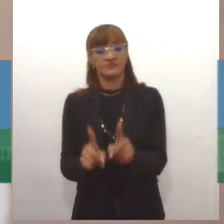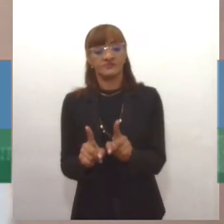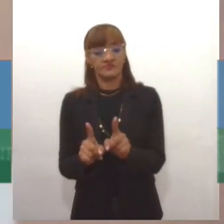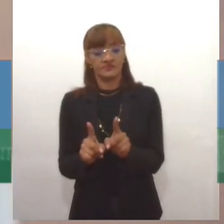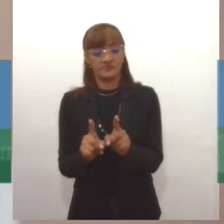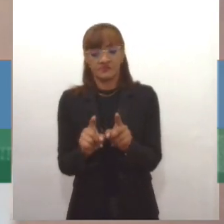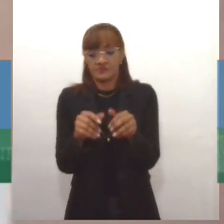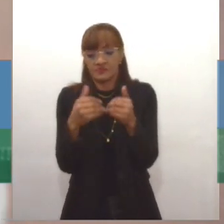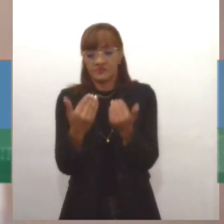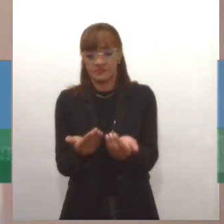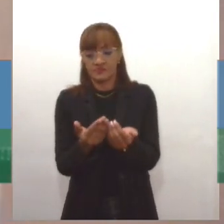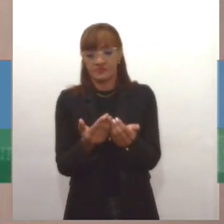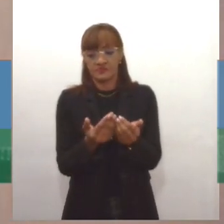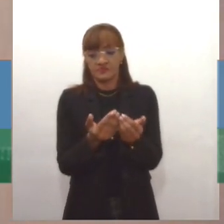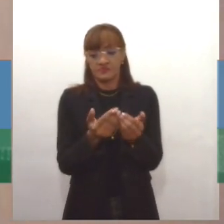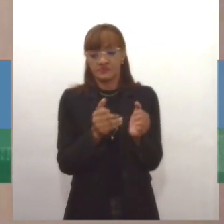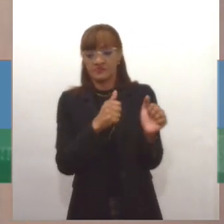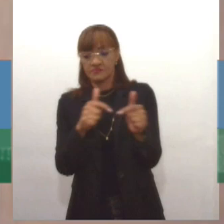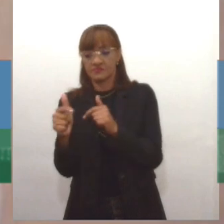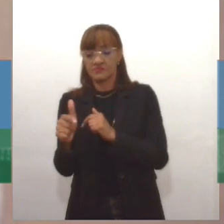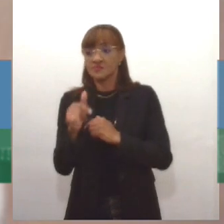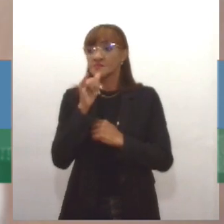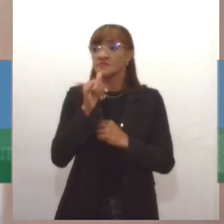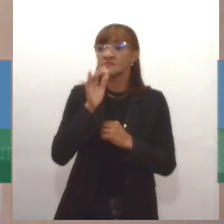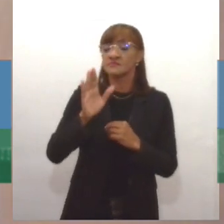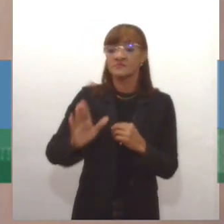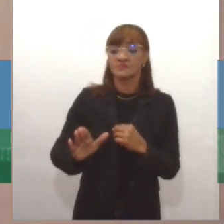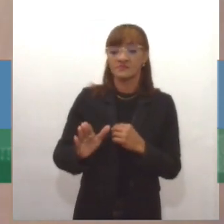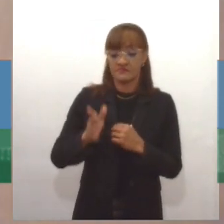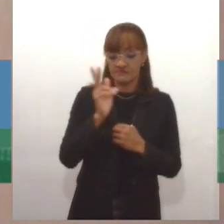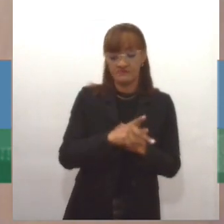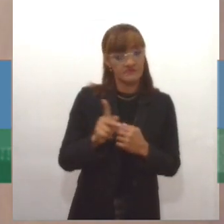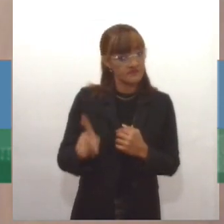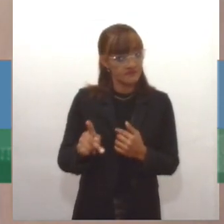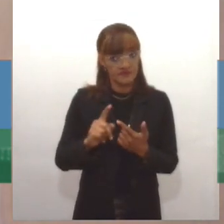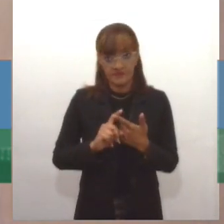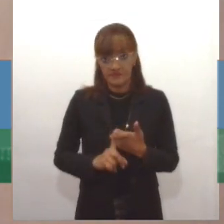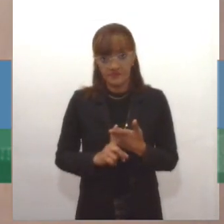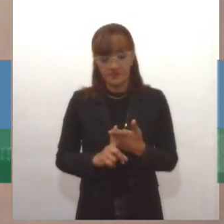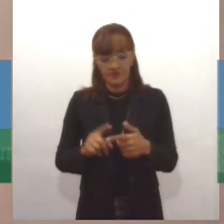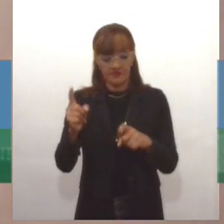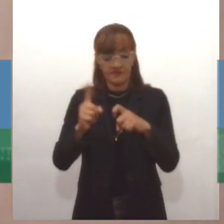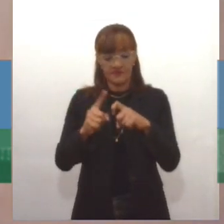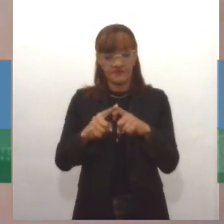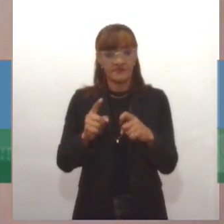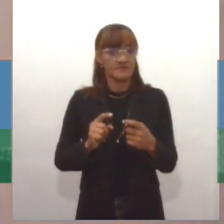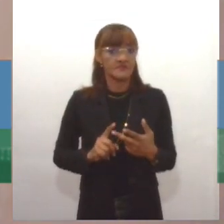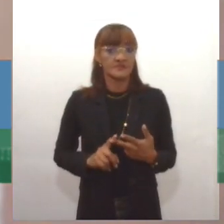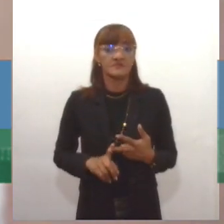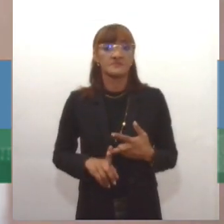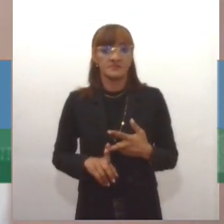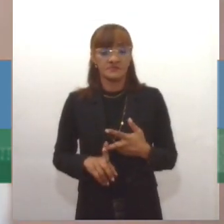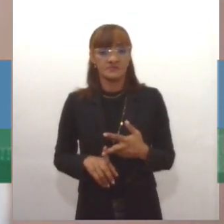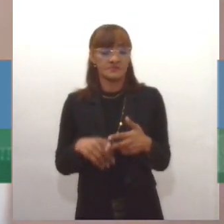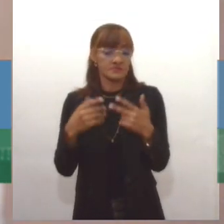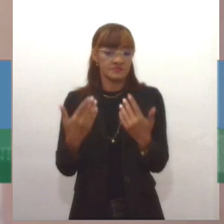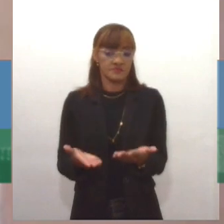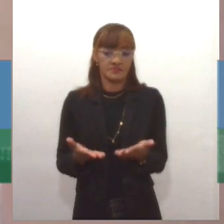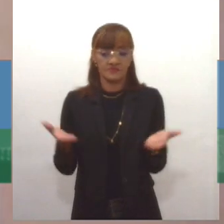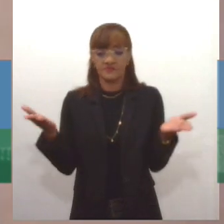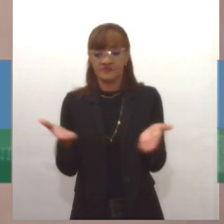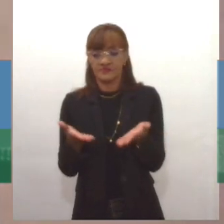fim. Então, por exemplo, professor, médico, não é? Então, a gente tem hoje